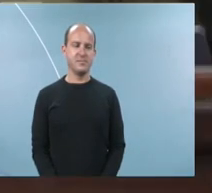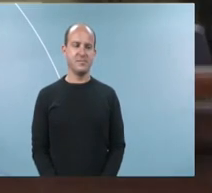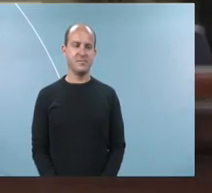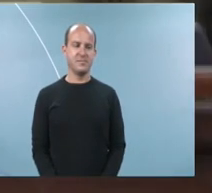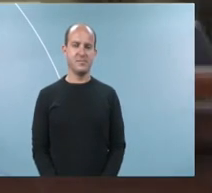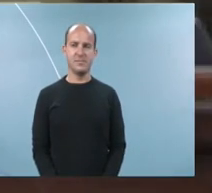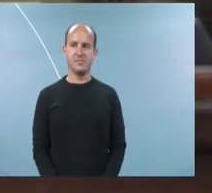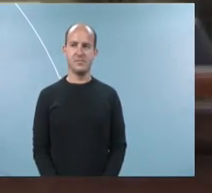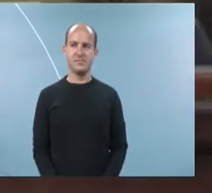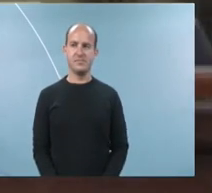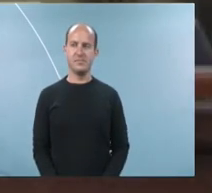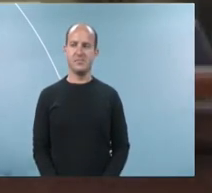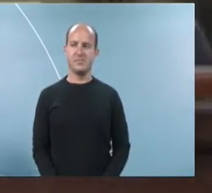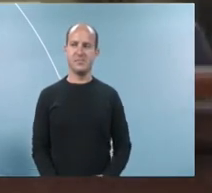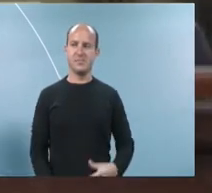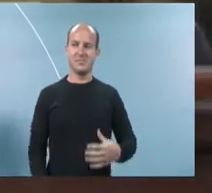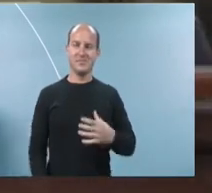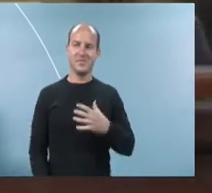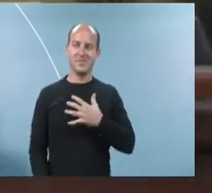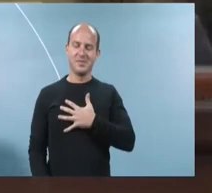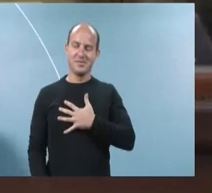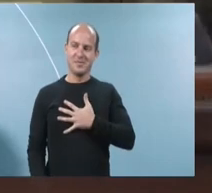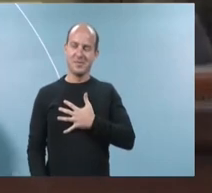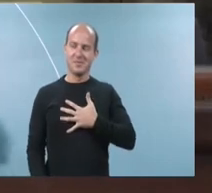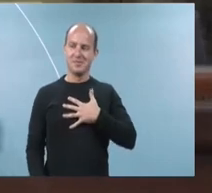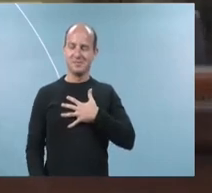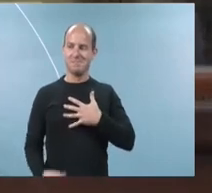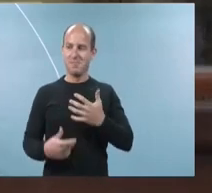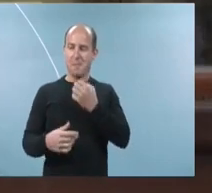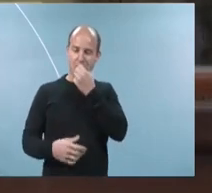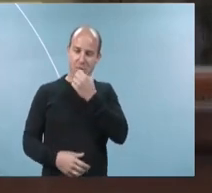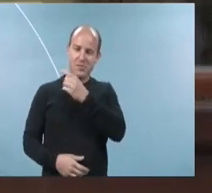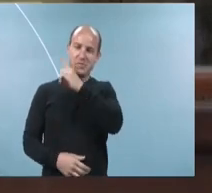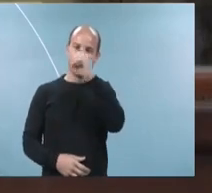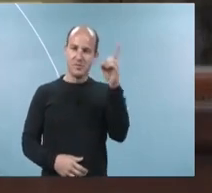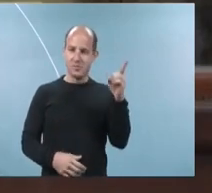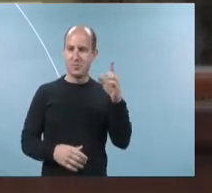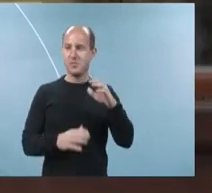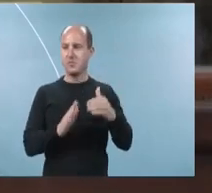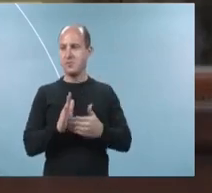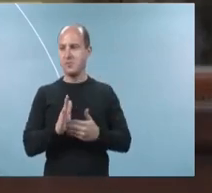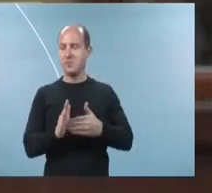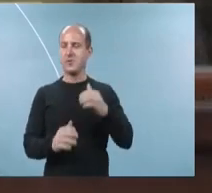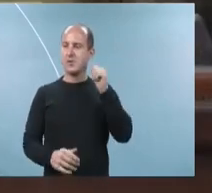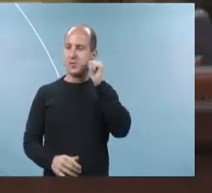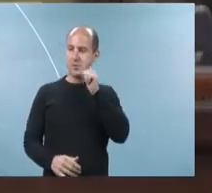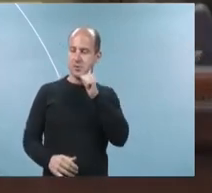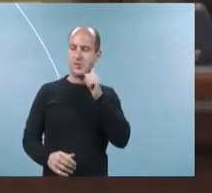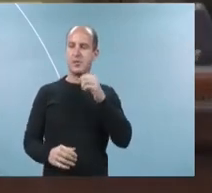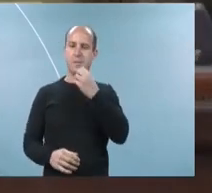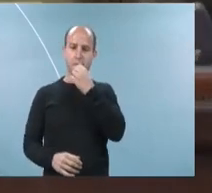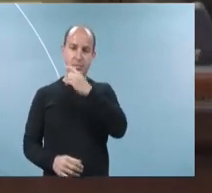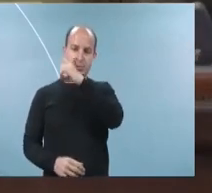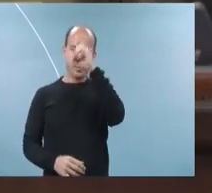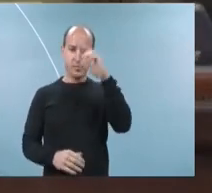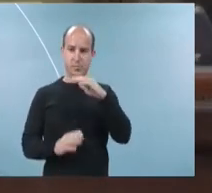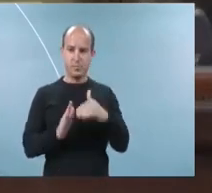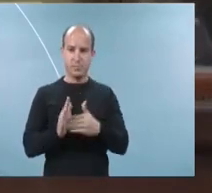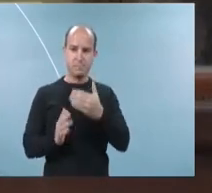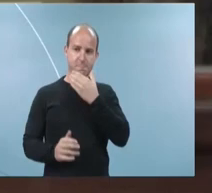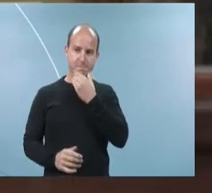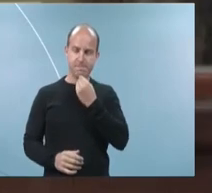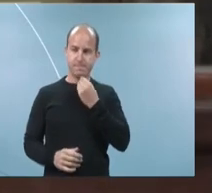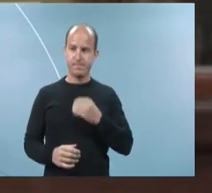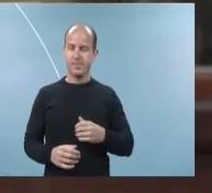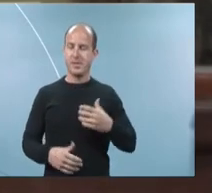Bom, não sou afinada nessas coisas, né? Bom dia a todos e a todas. É uma alegria muito grande